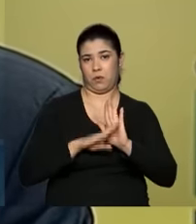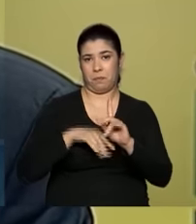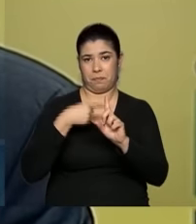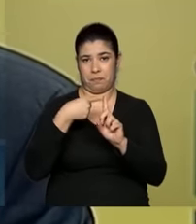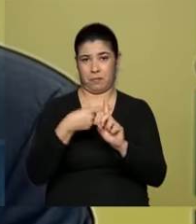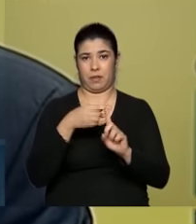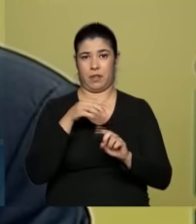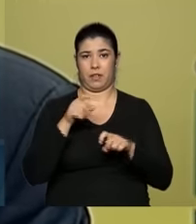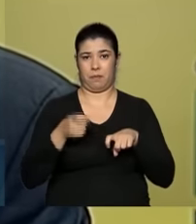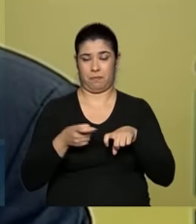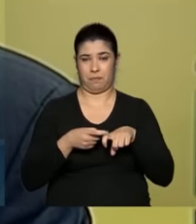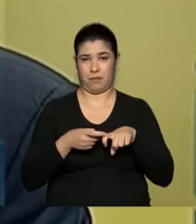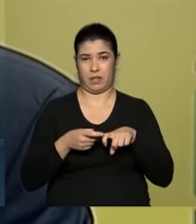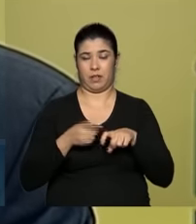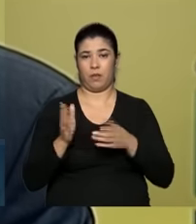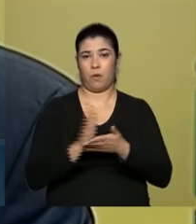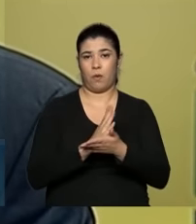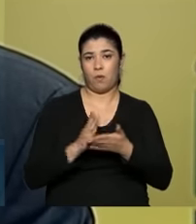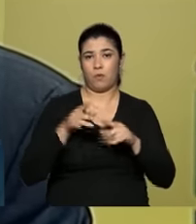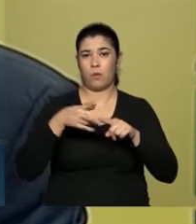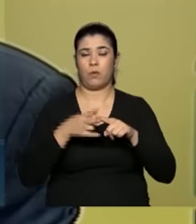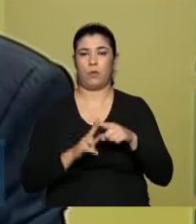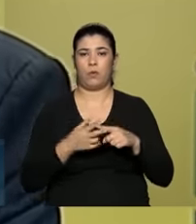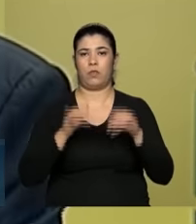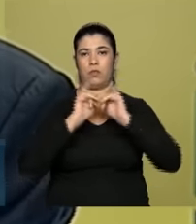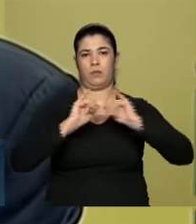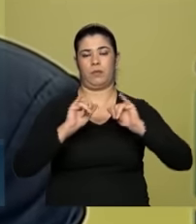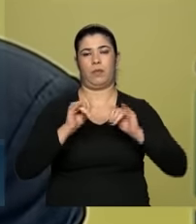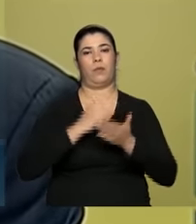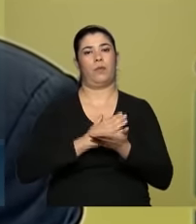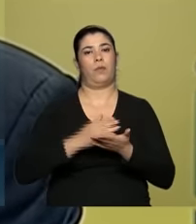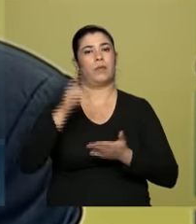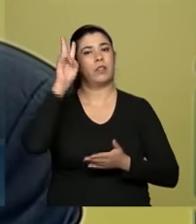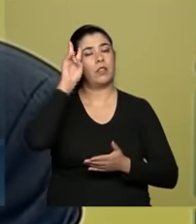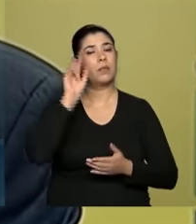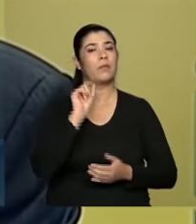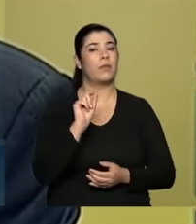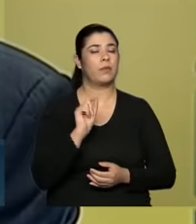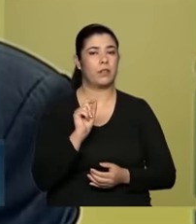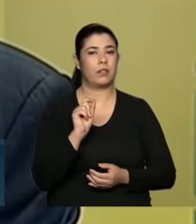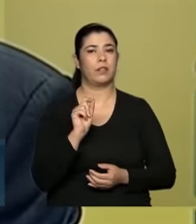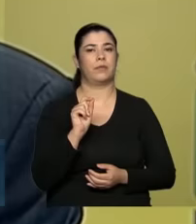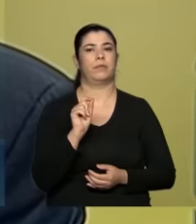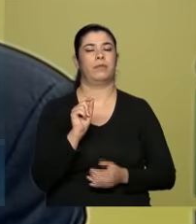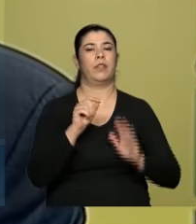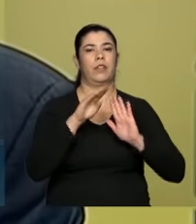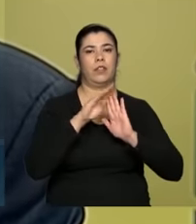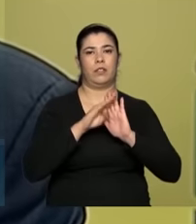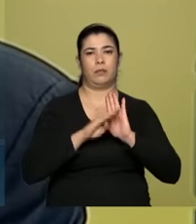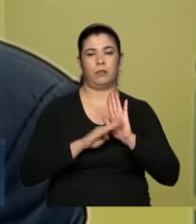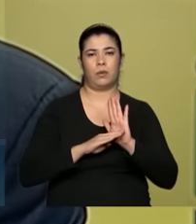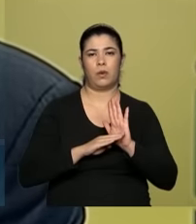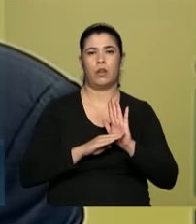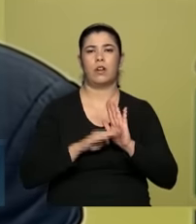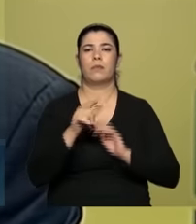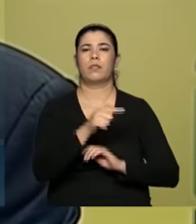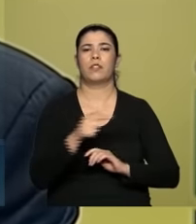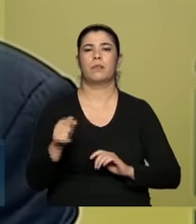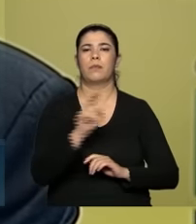corrigir erros de informações. Eu queria começar lembrando que o Programa Fantástico